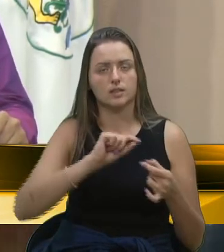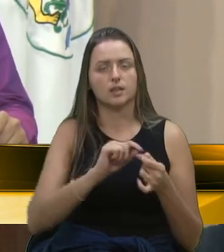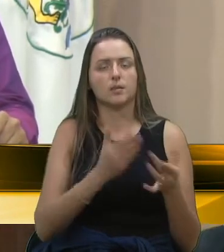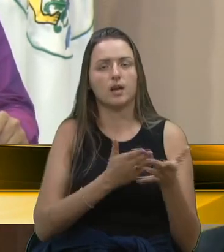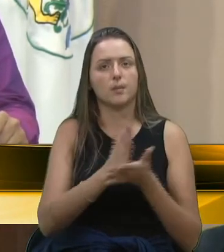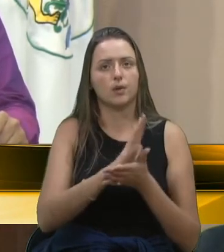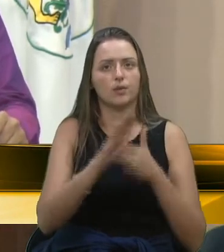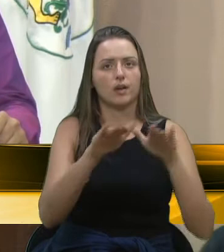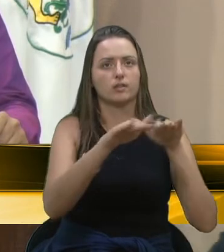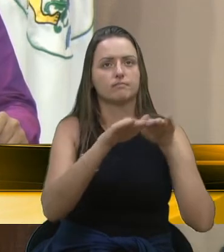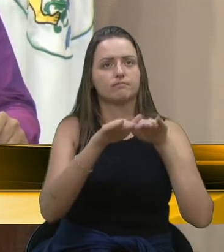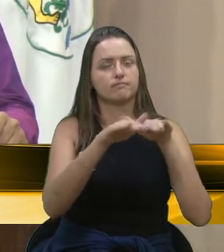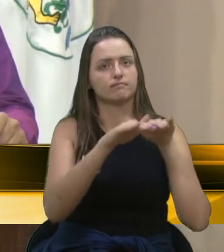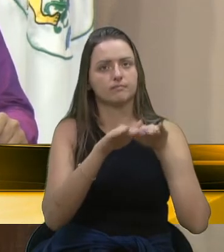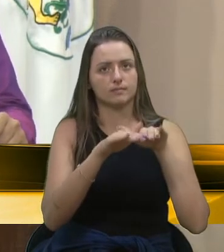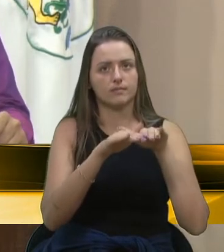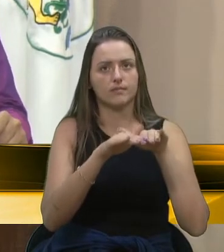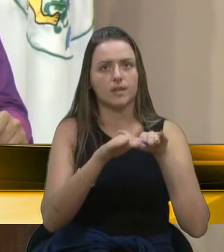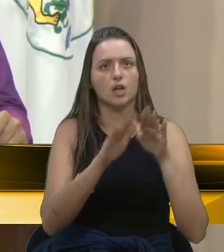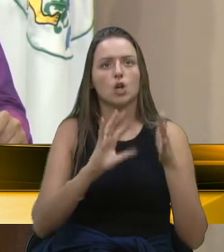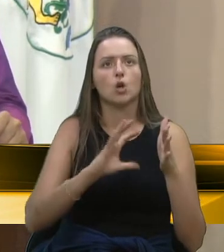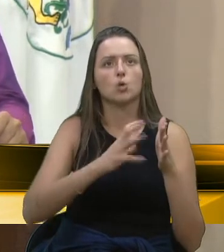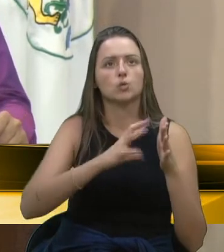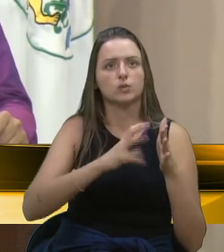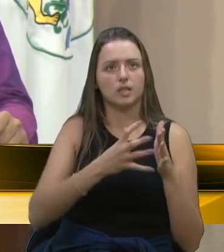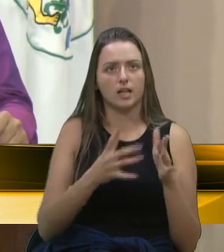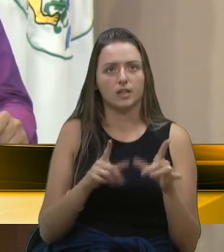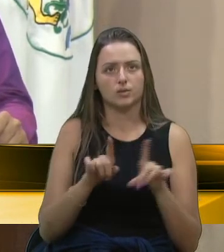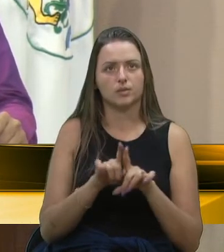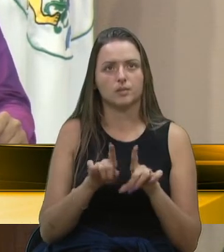nessa casa. Outro dado